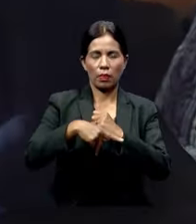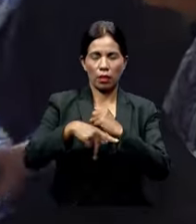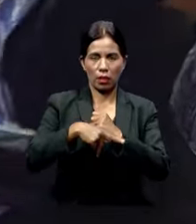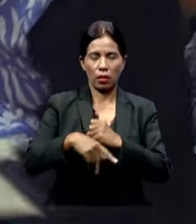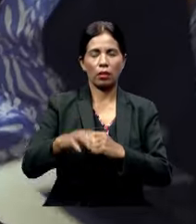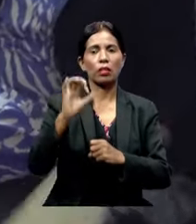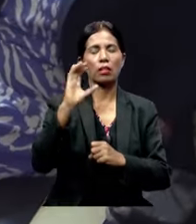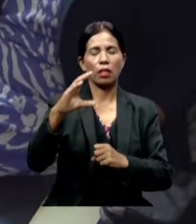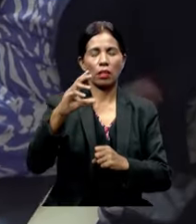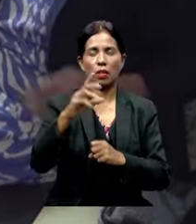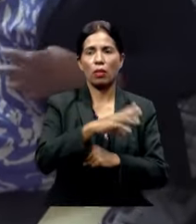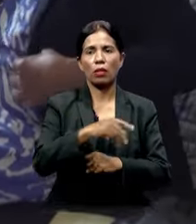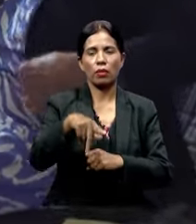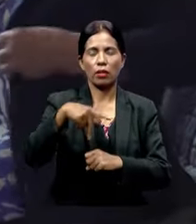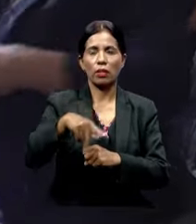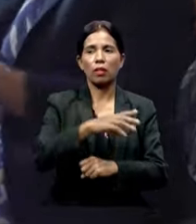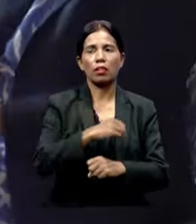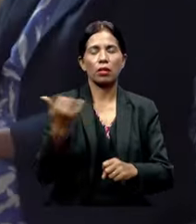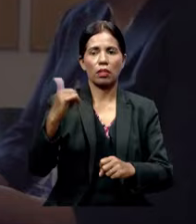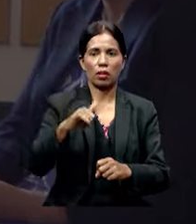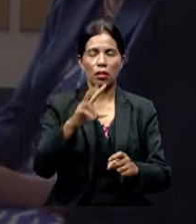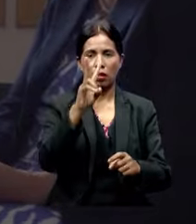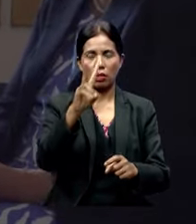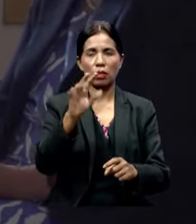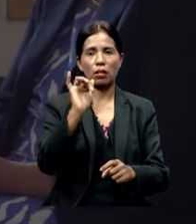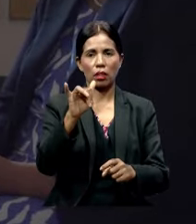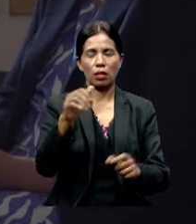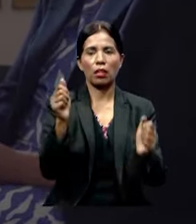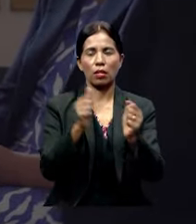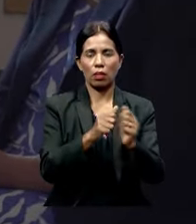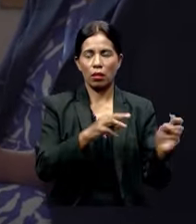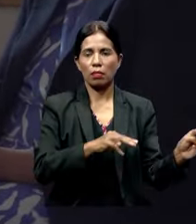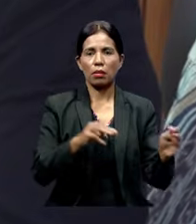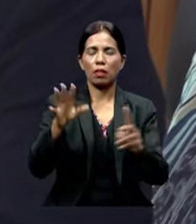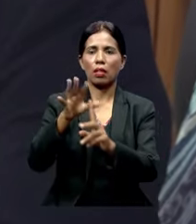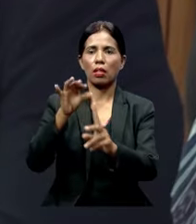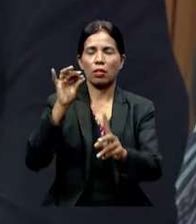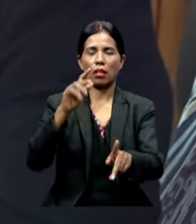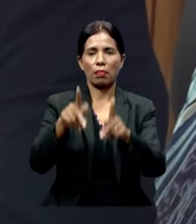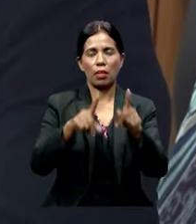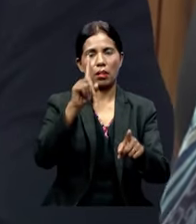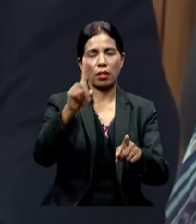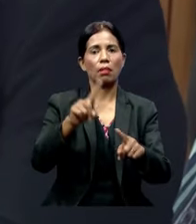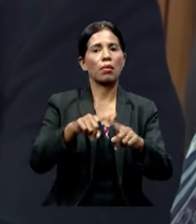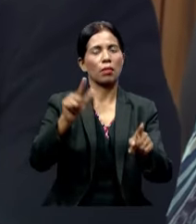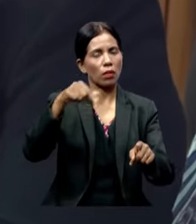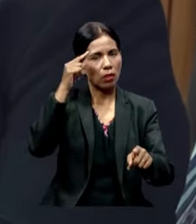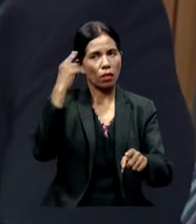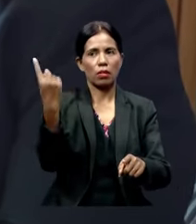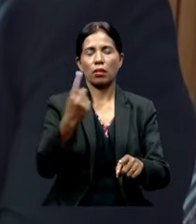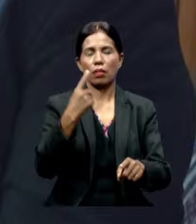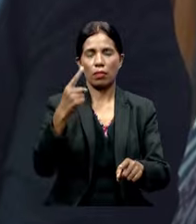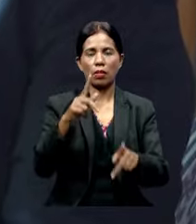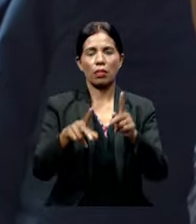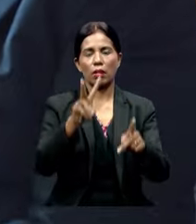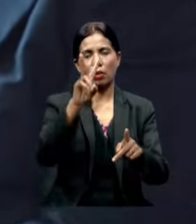Fretilin hateten, sira ihawana konsensu no parte rua asaitamos atau avansa ba elisam ho kandidatu ida. Mai be guvernu manteng na fating kandidatu